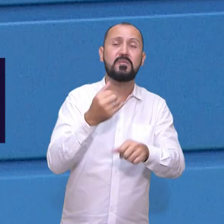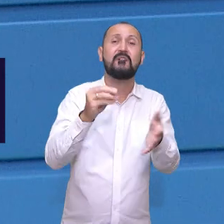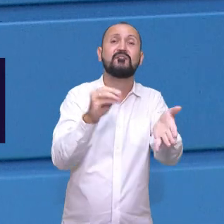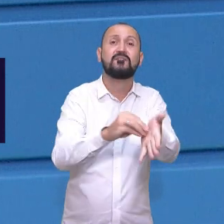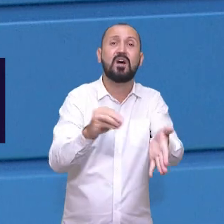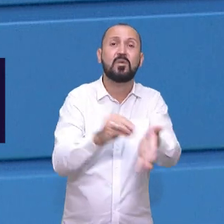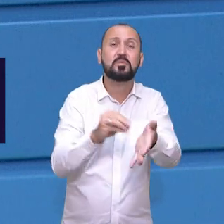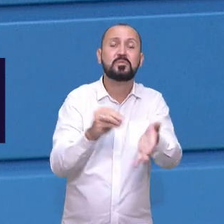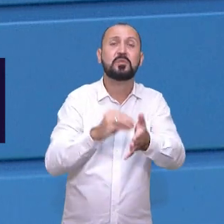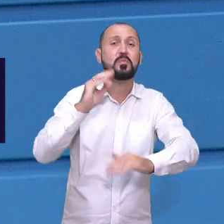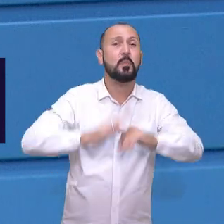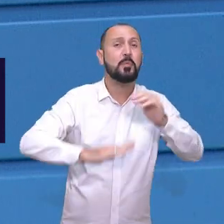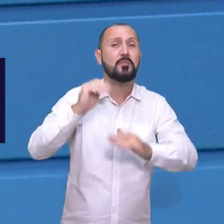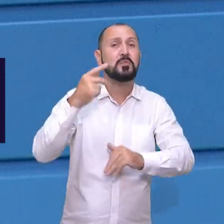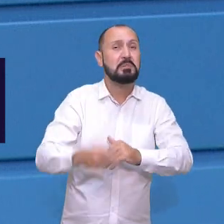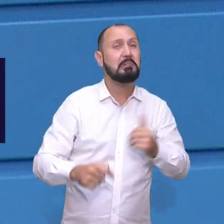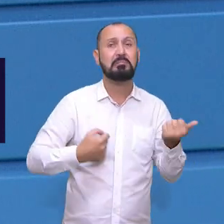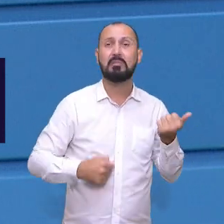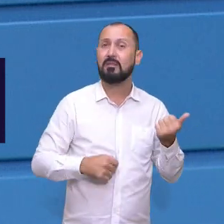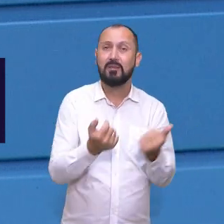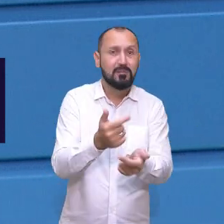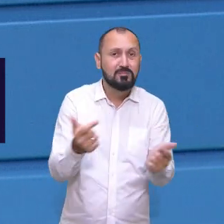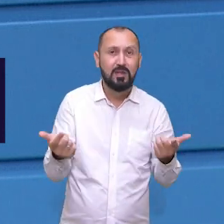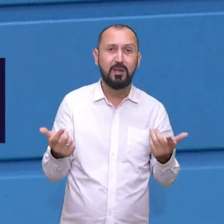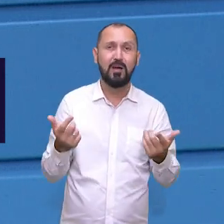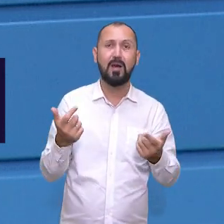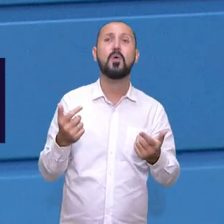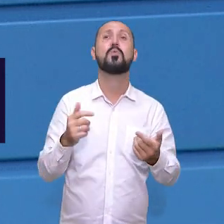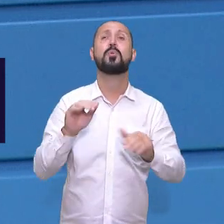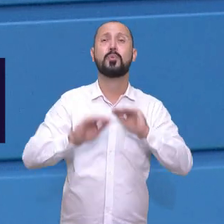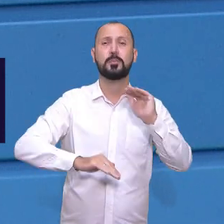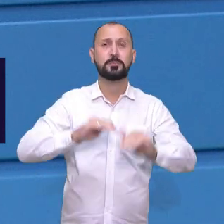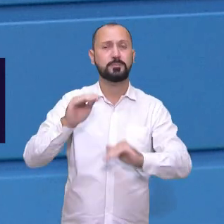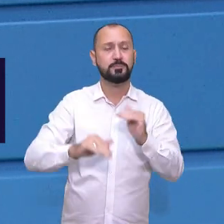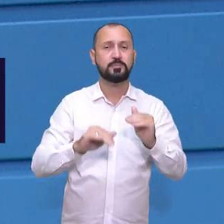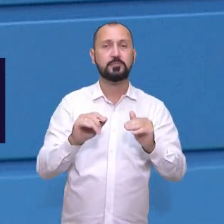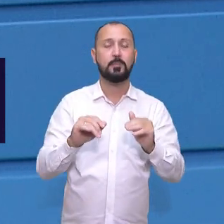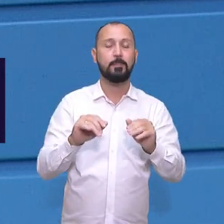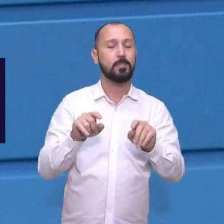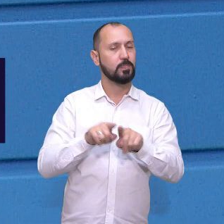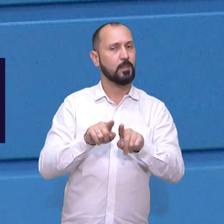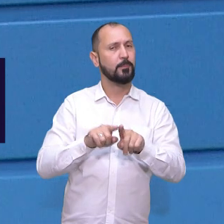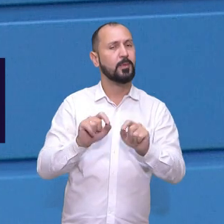de oportunidades que os nossos artistas locais têm, né, muitas vezes.